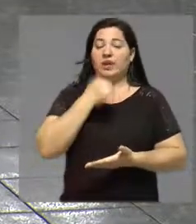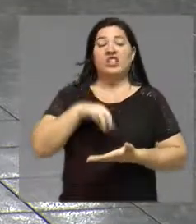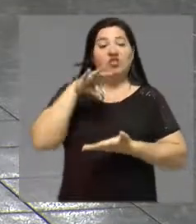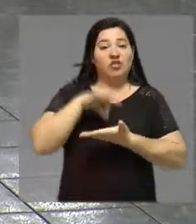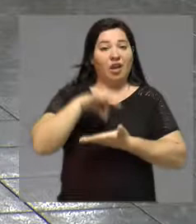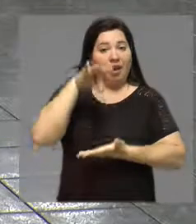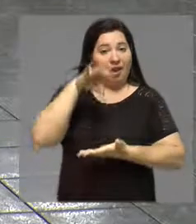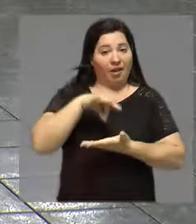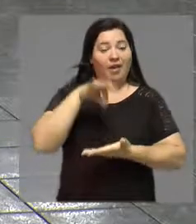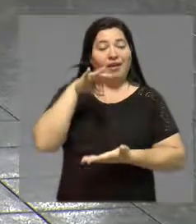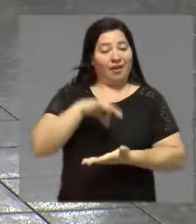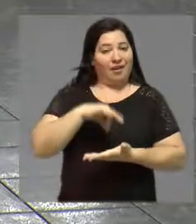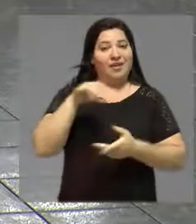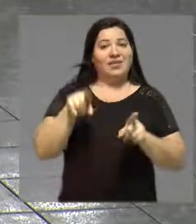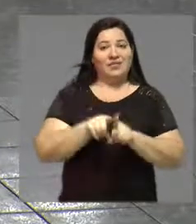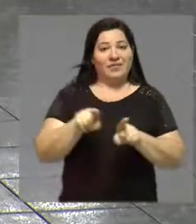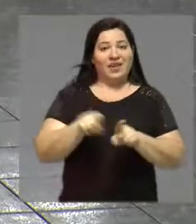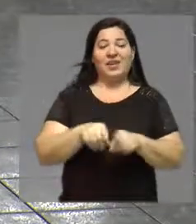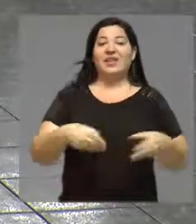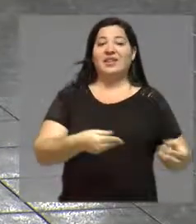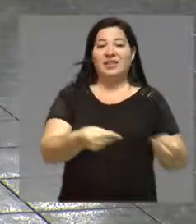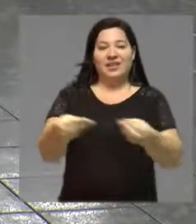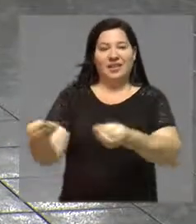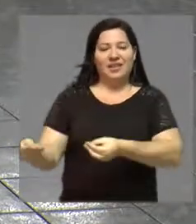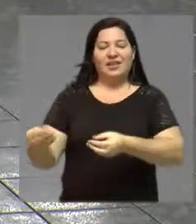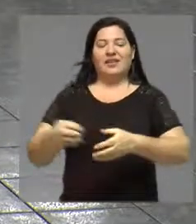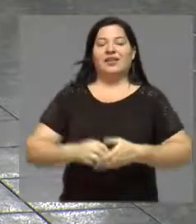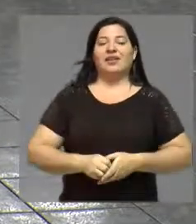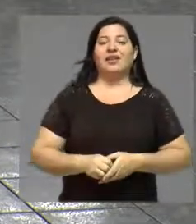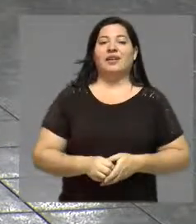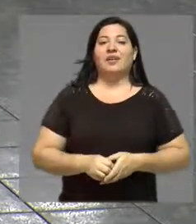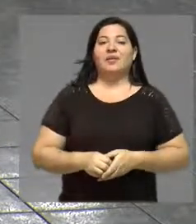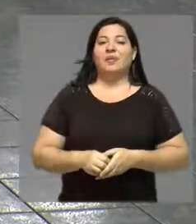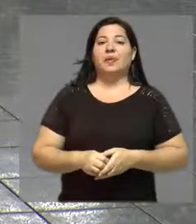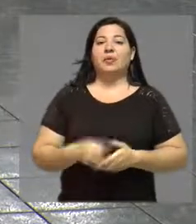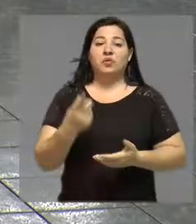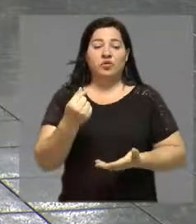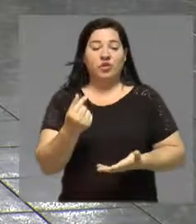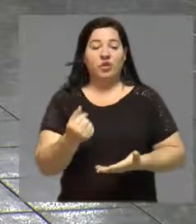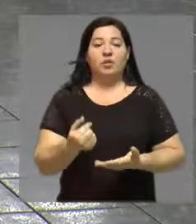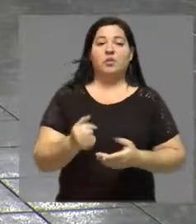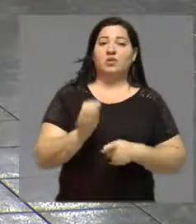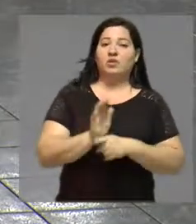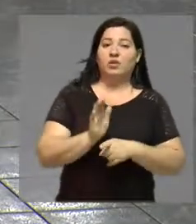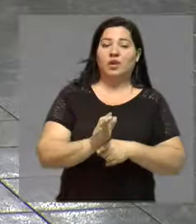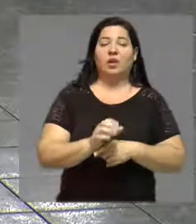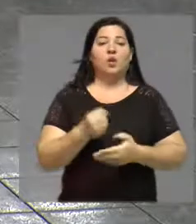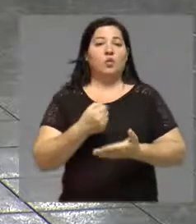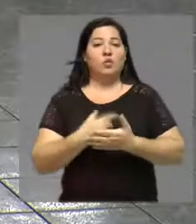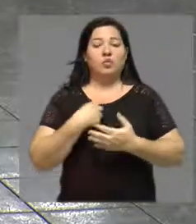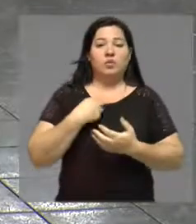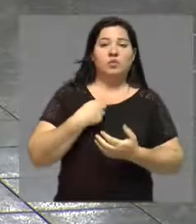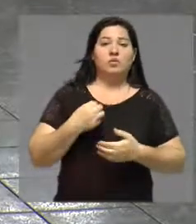para comprar enxoval de bebê. Eles entregam enxoval na Santa Casa, no